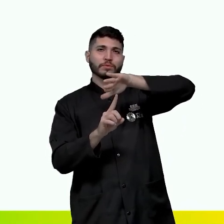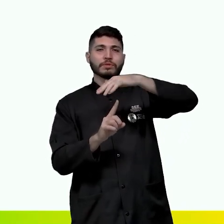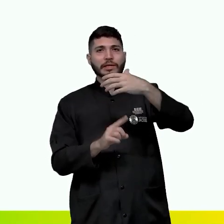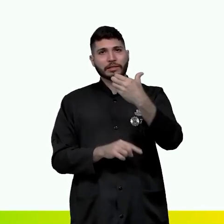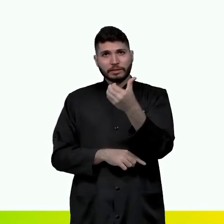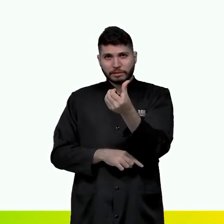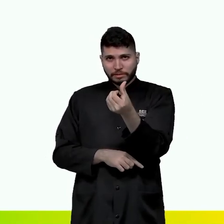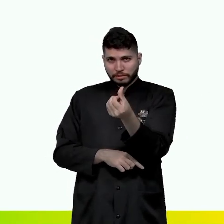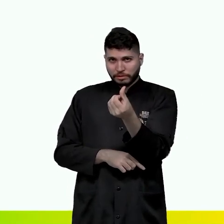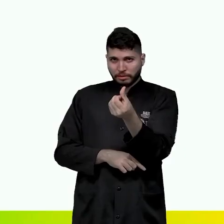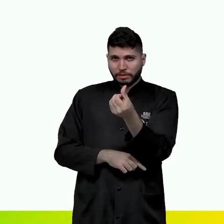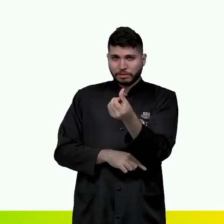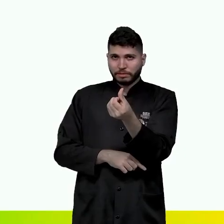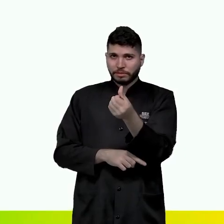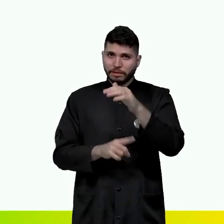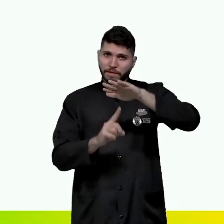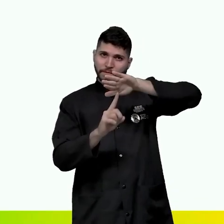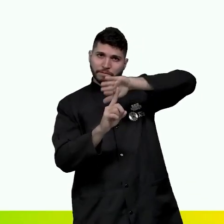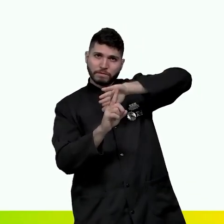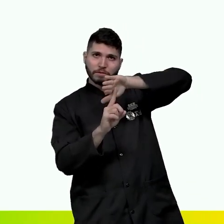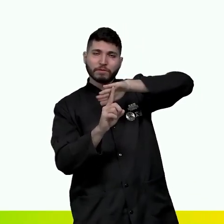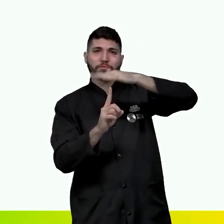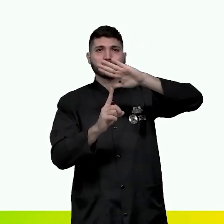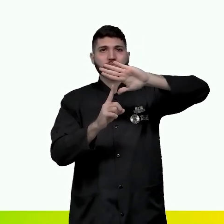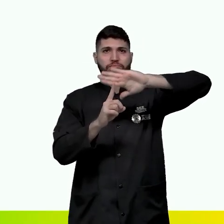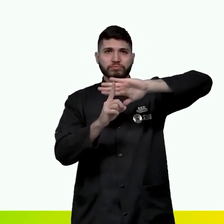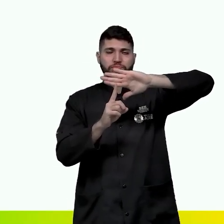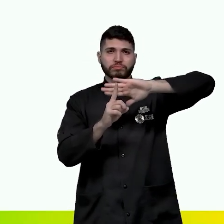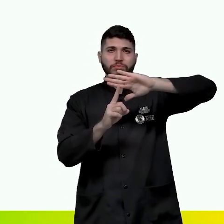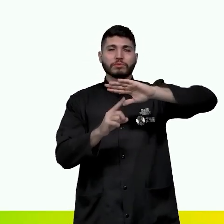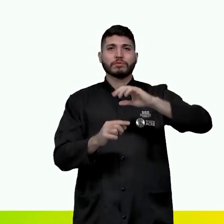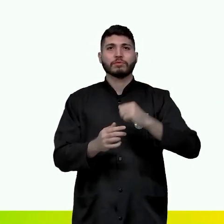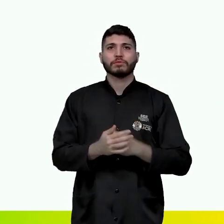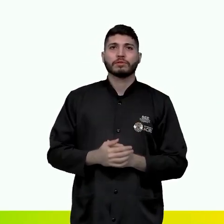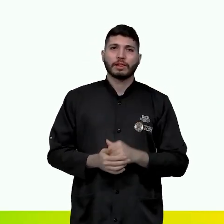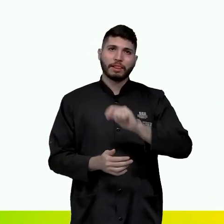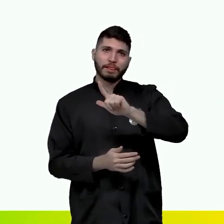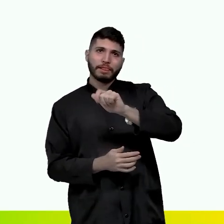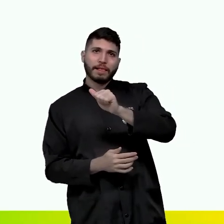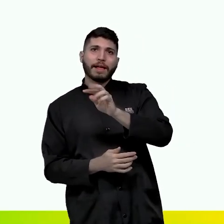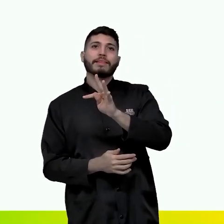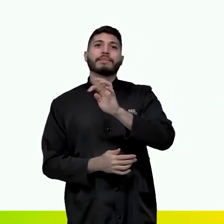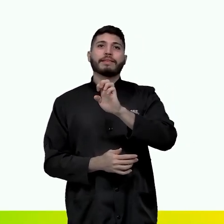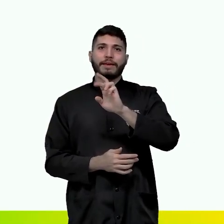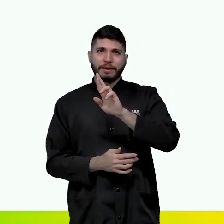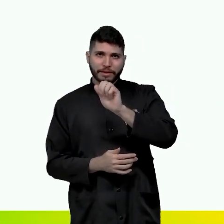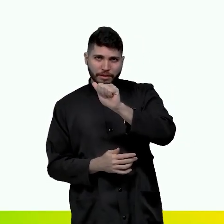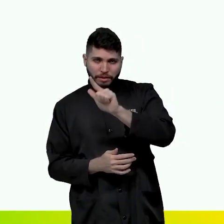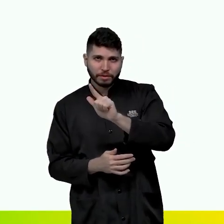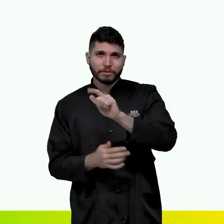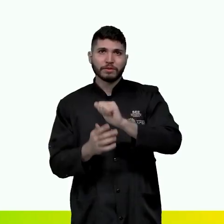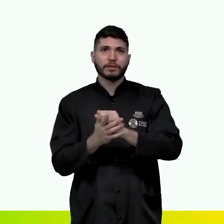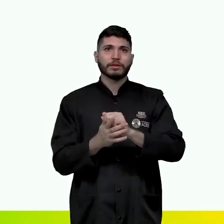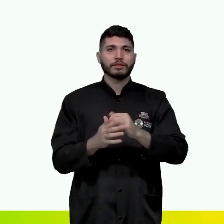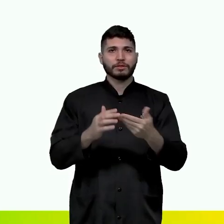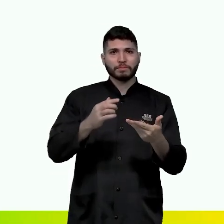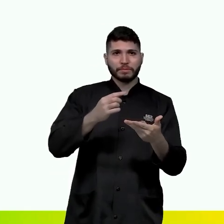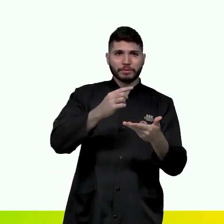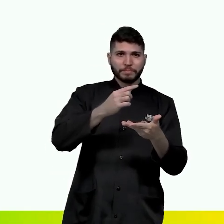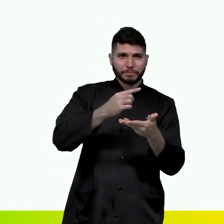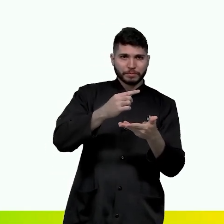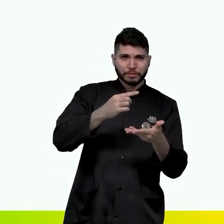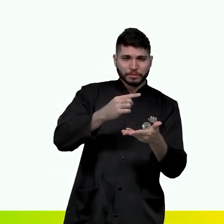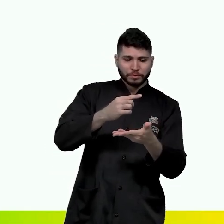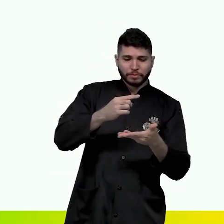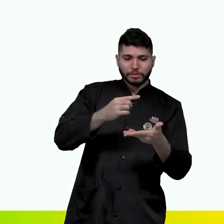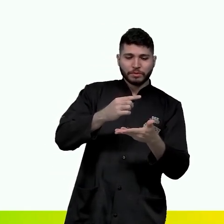6 faces laterais e duas faces, uma face superior, uma inferior. Aqui